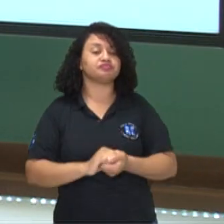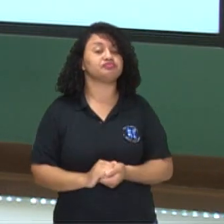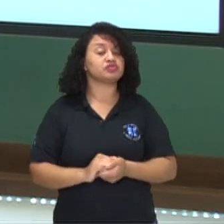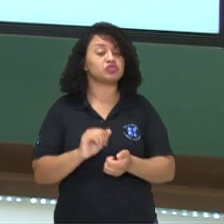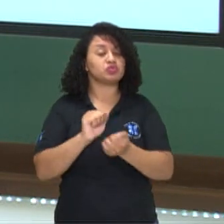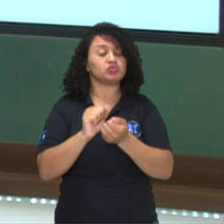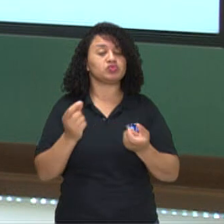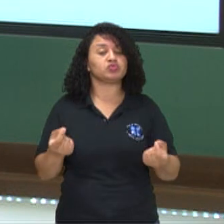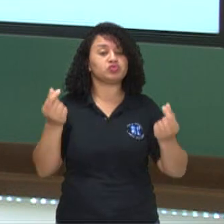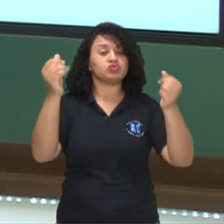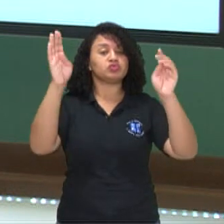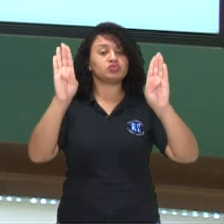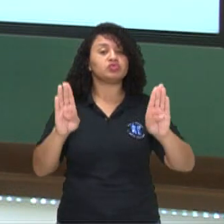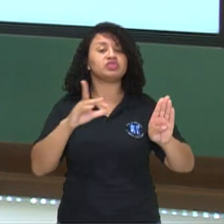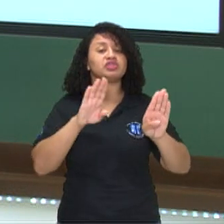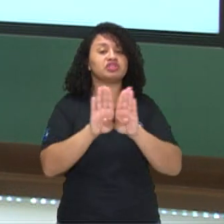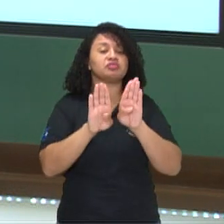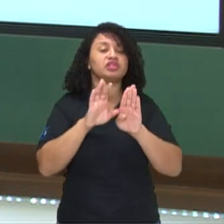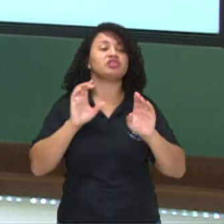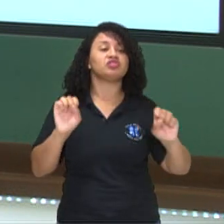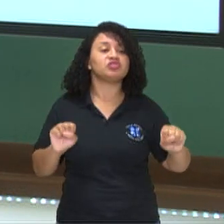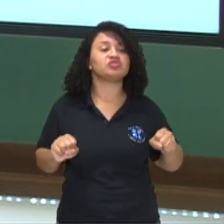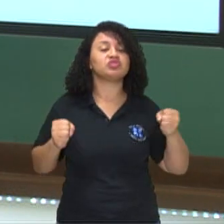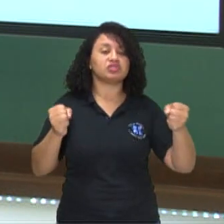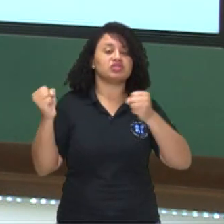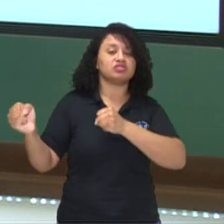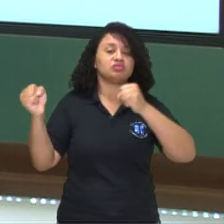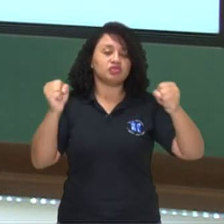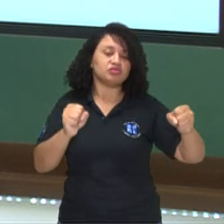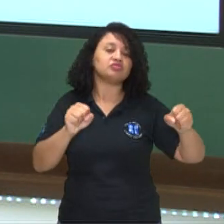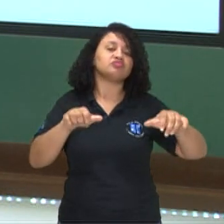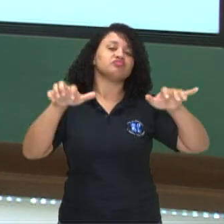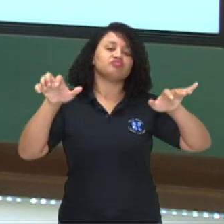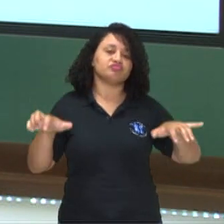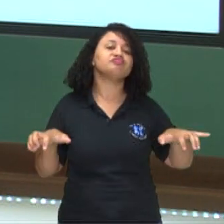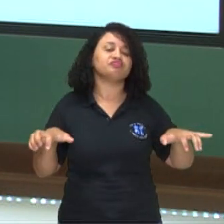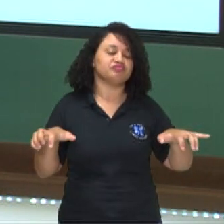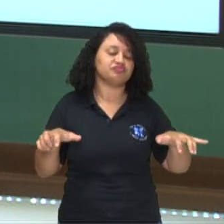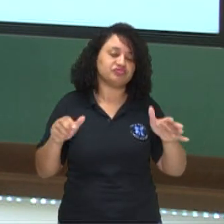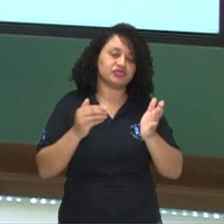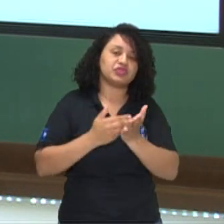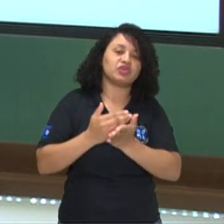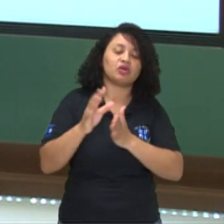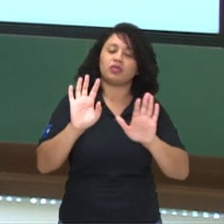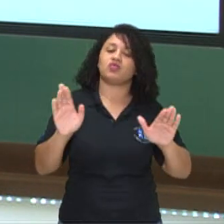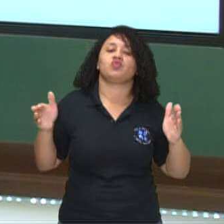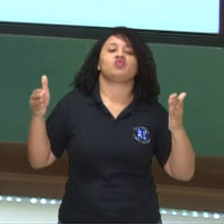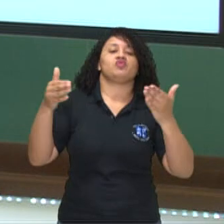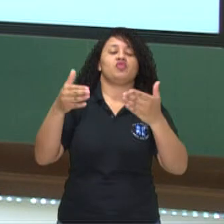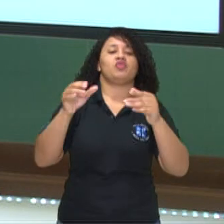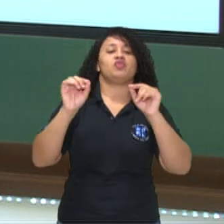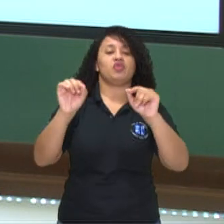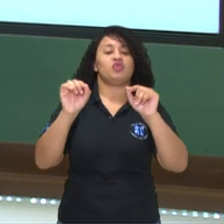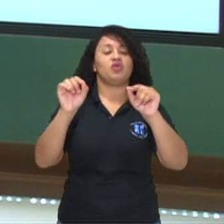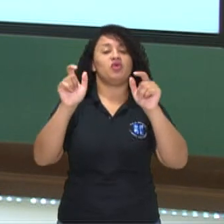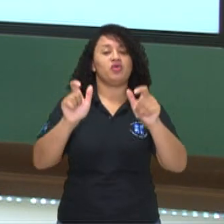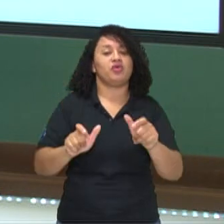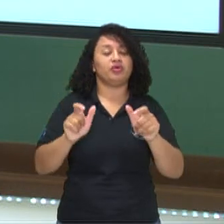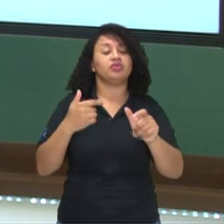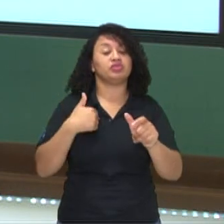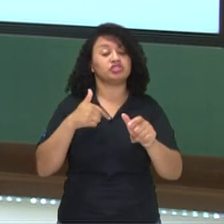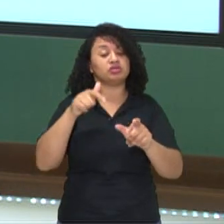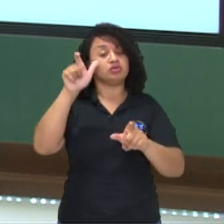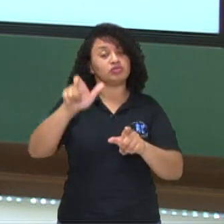com a burguesia, o fortalecimento do poder real que passa a ser centralizado nas mãos de